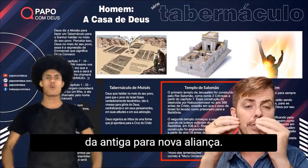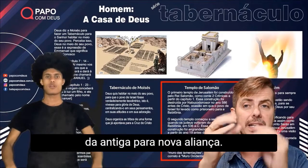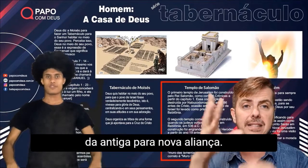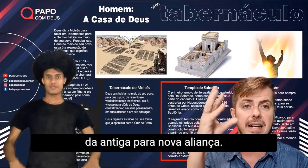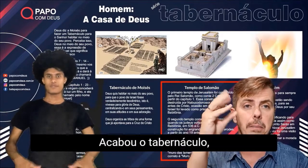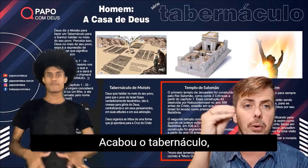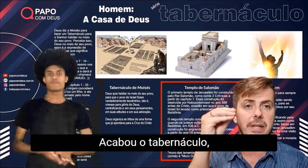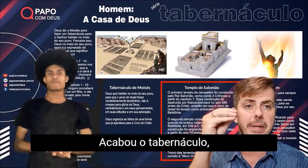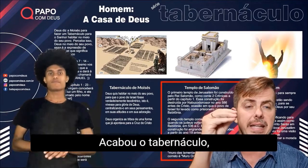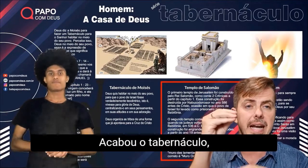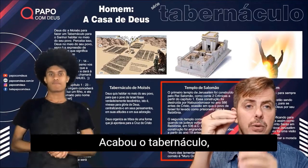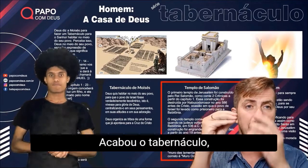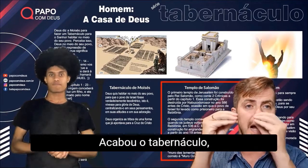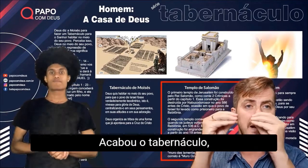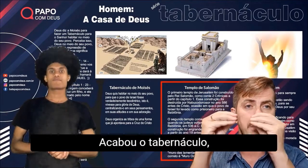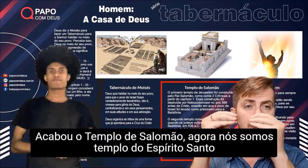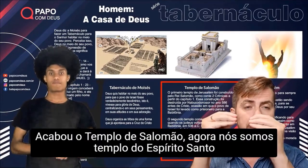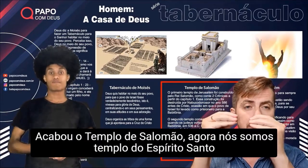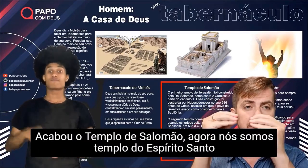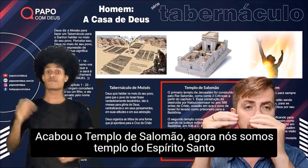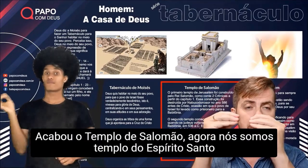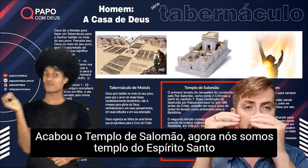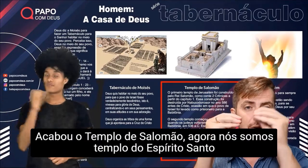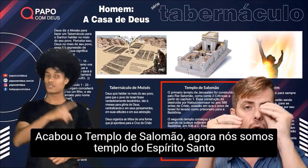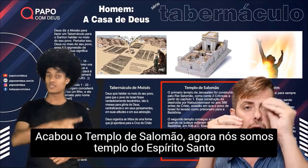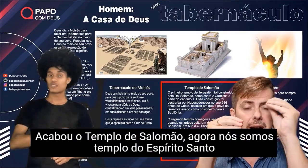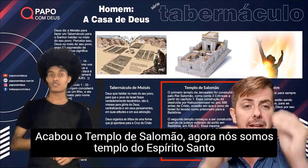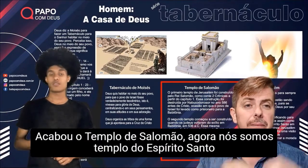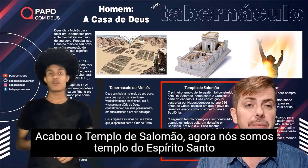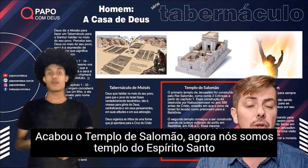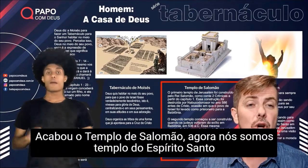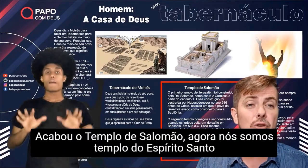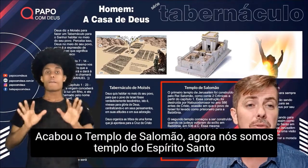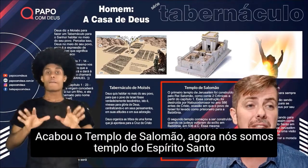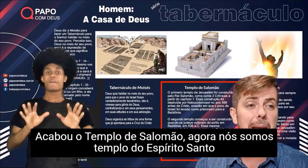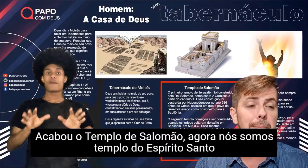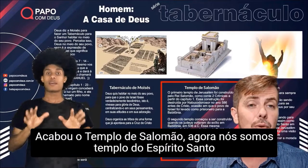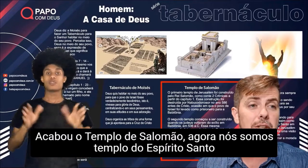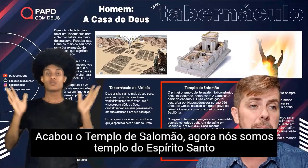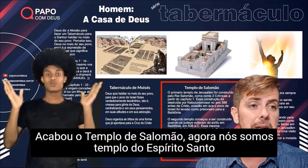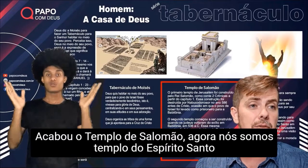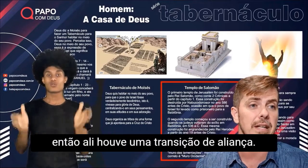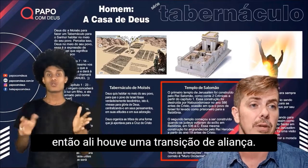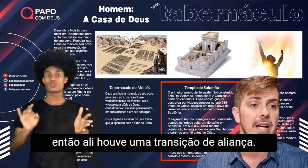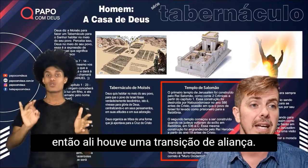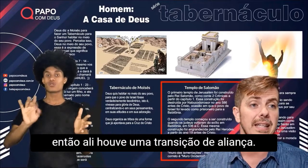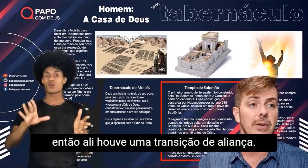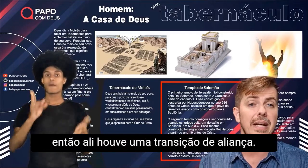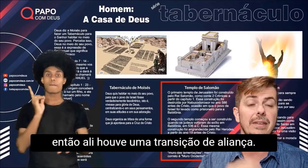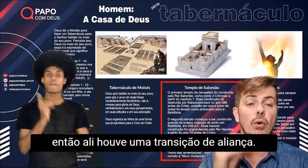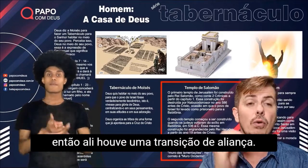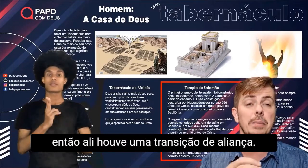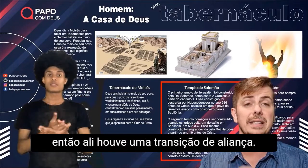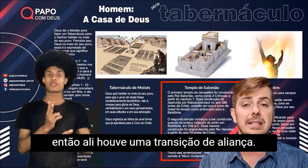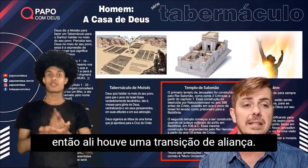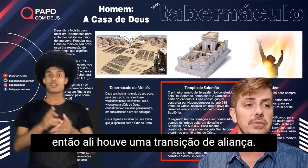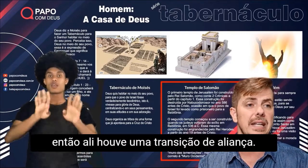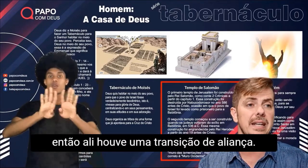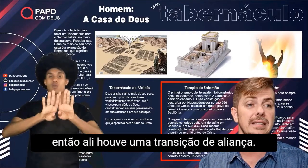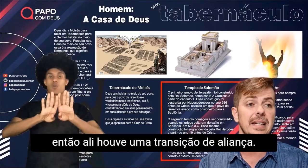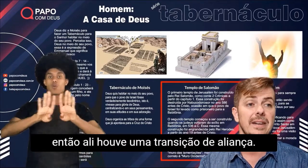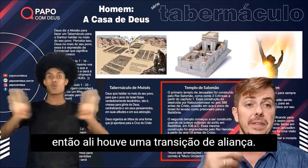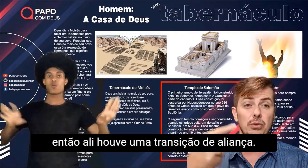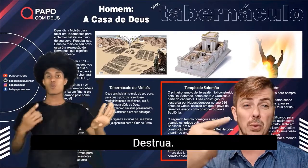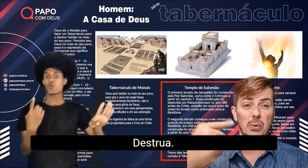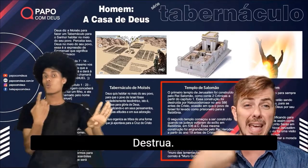antiga para a nova aliança. Acabou o tabernáculo, acabou o templo de Salomão. Agora nós somos templo do Espírito Santo. Então ali houve uma transição